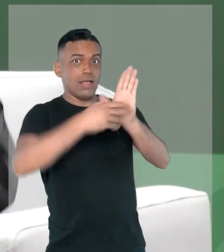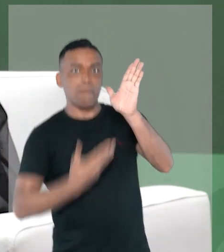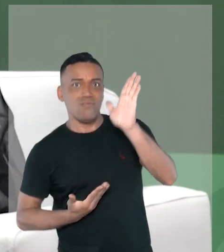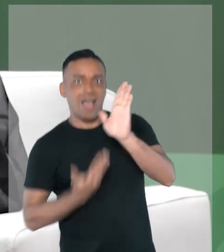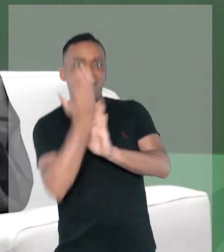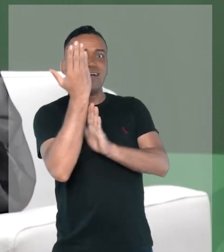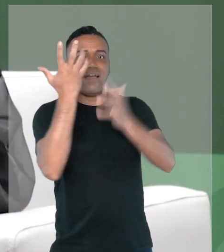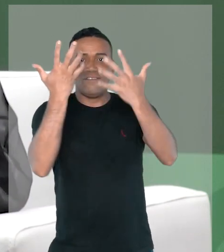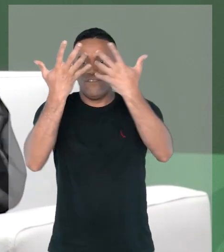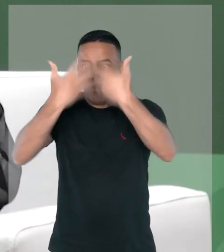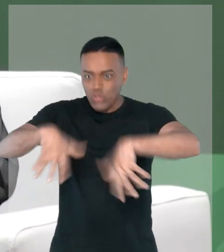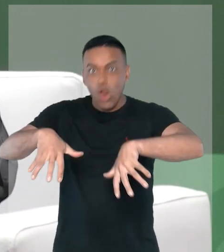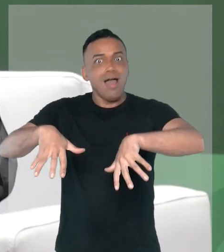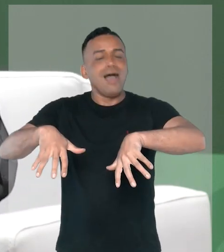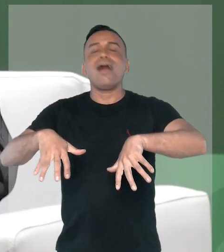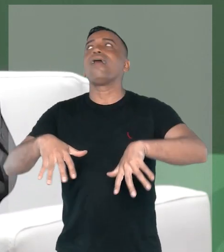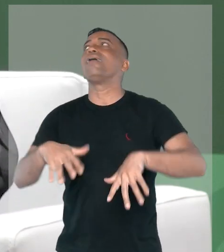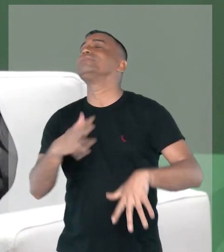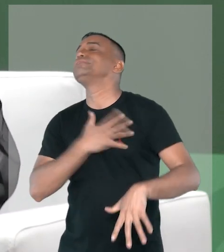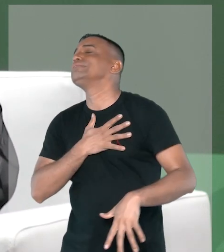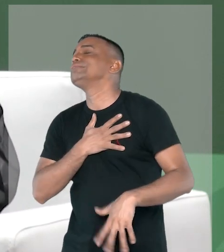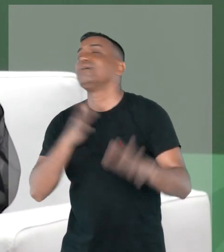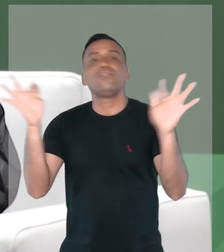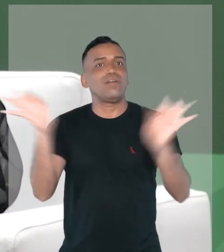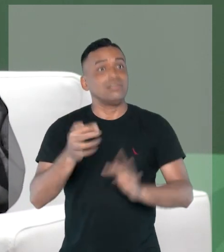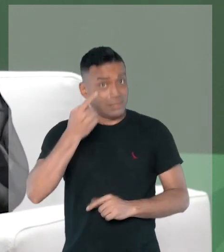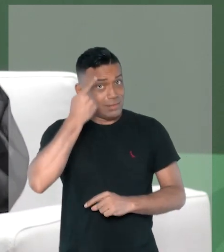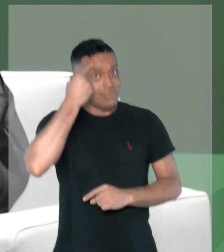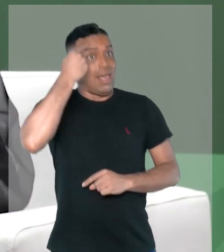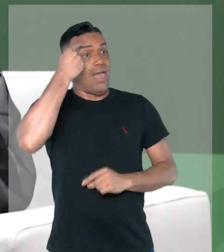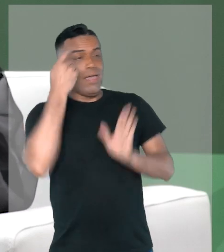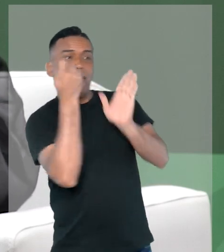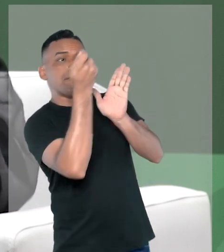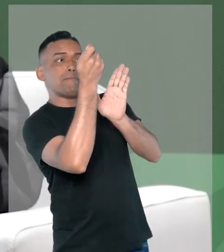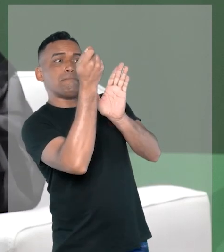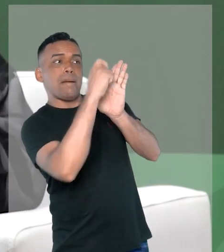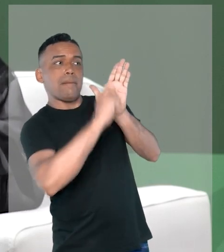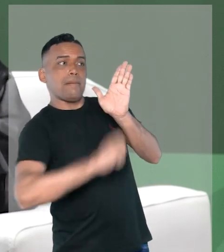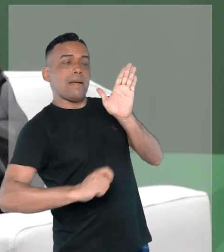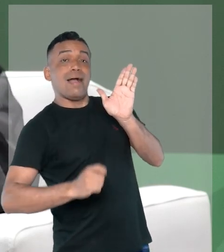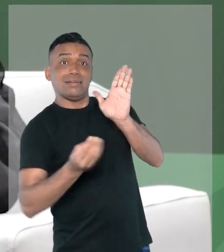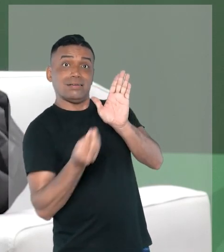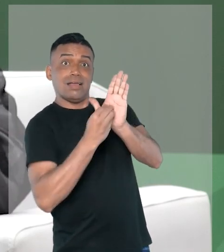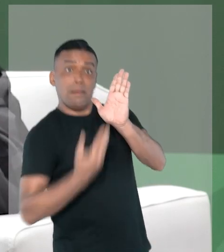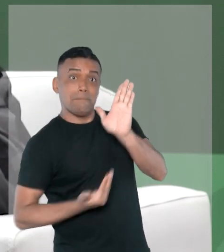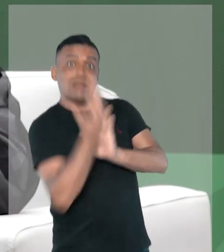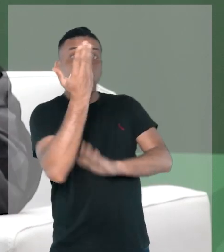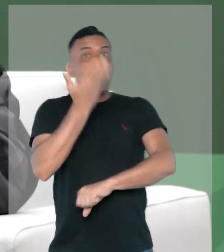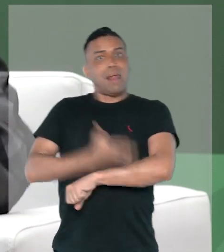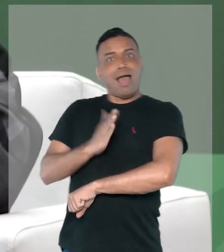a funcionar, você fica feliz. Porque você teve uma ideia que foi acolhida e foi posta em prática e deu